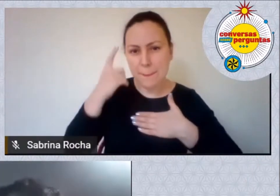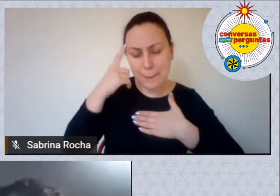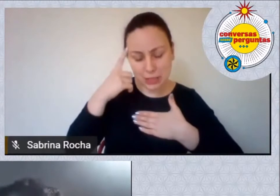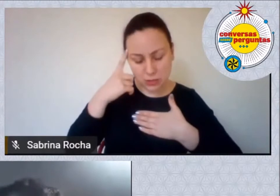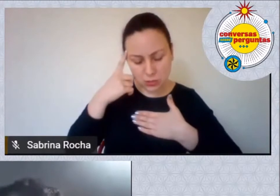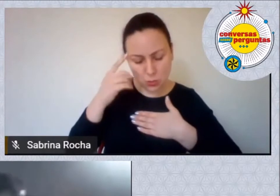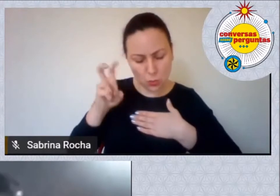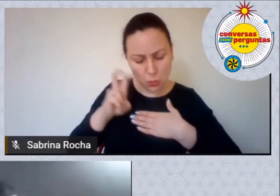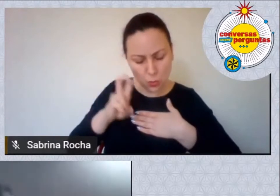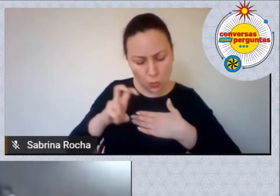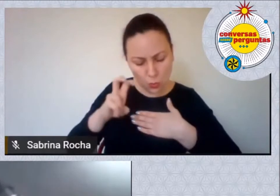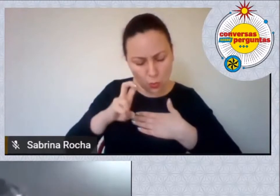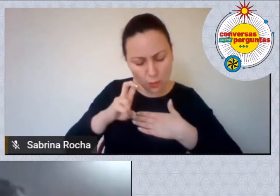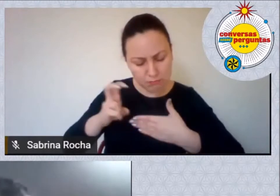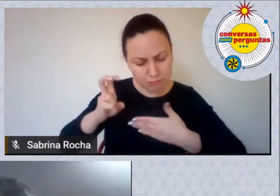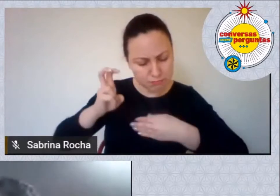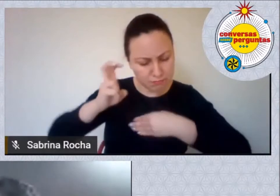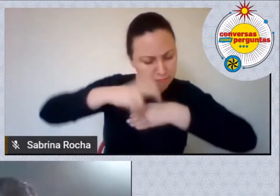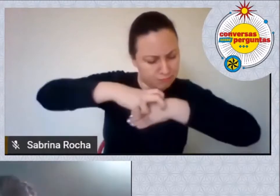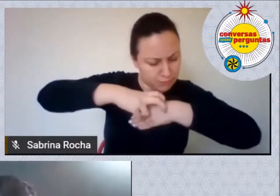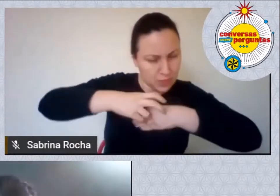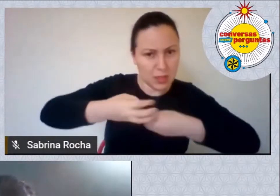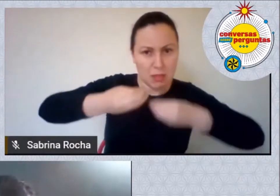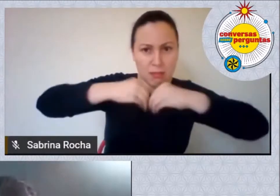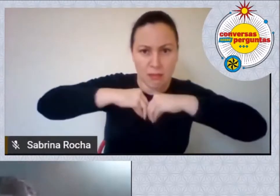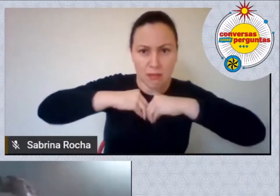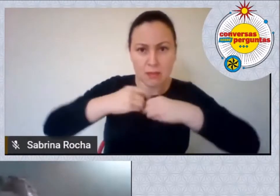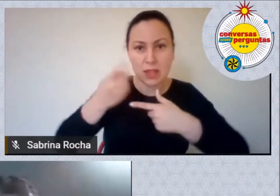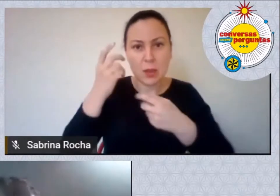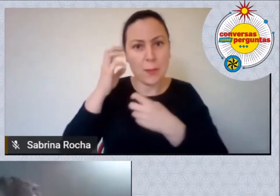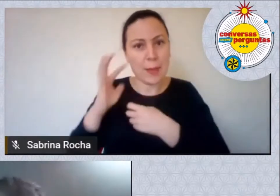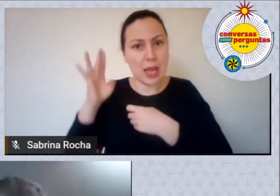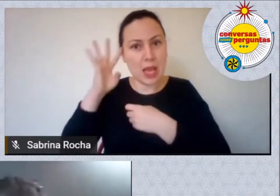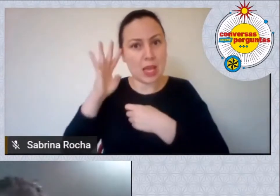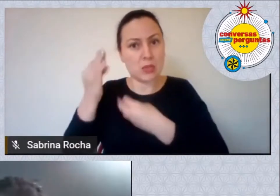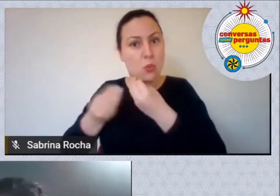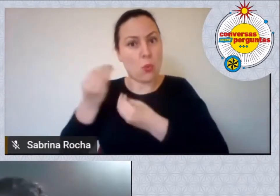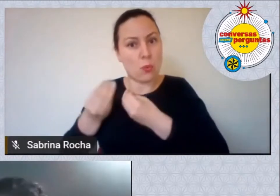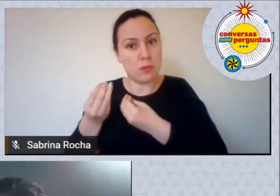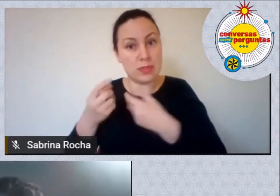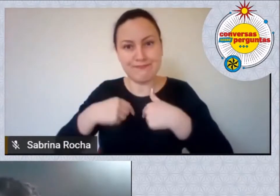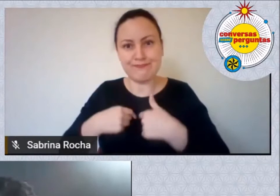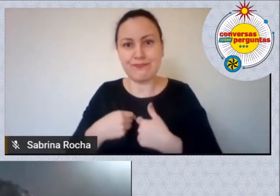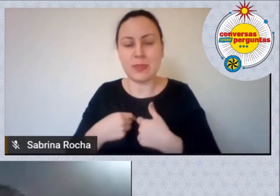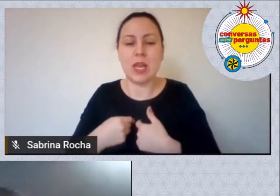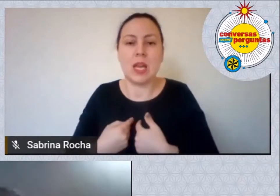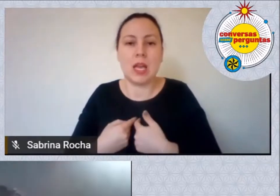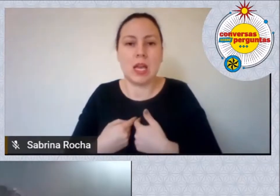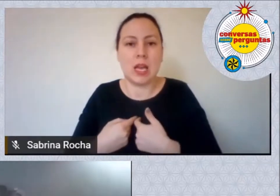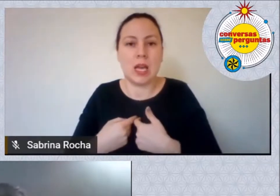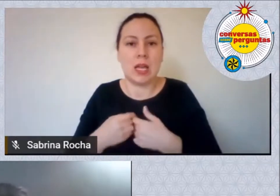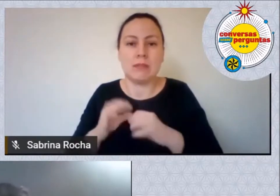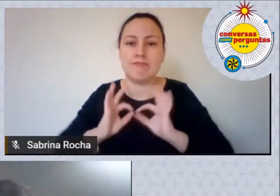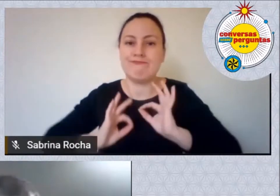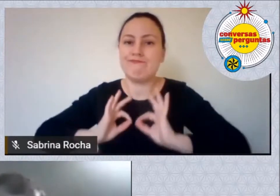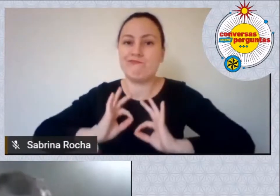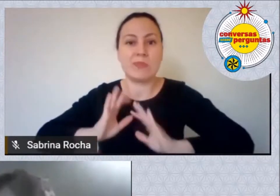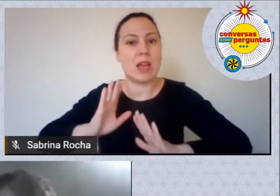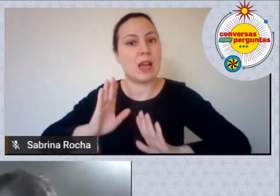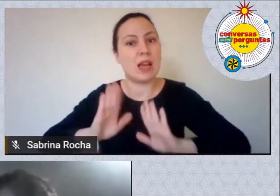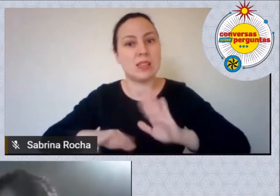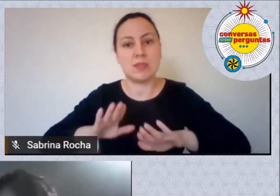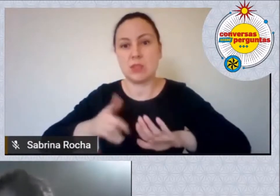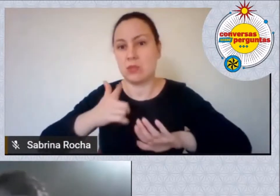dentro. E essa correlação, ela é menos controlável. Muitas pessoas